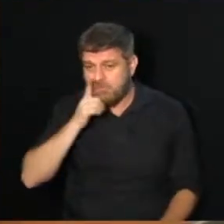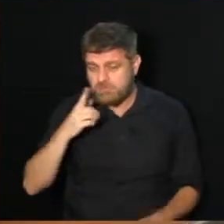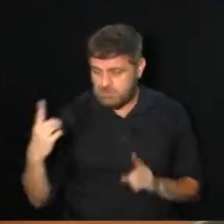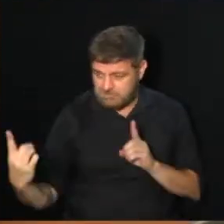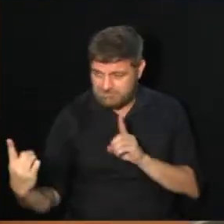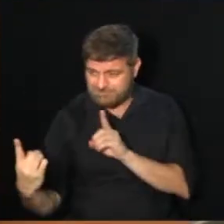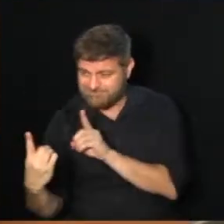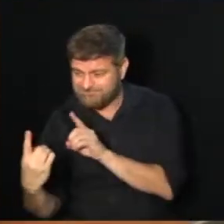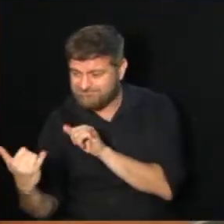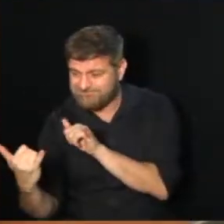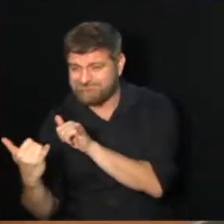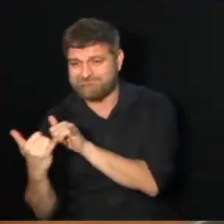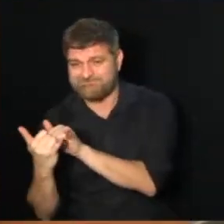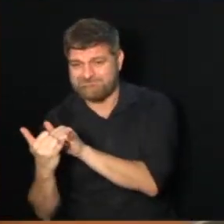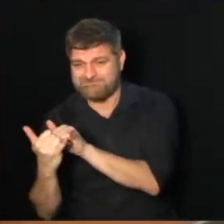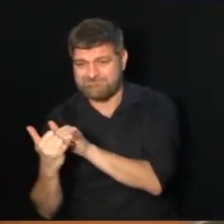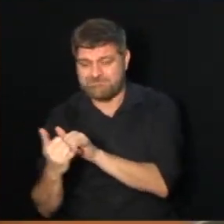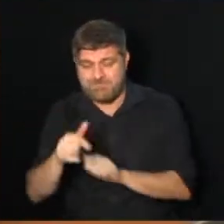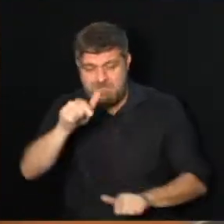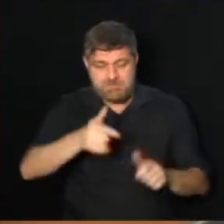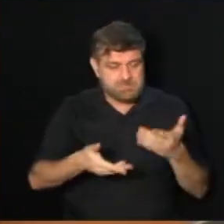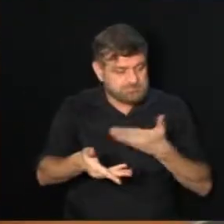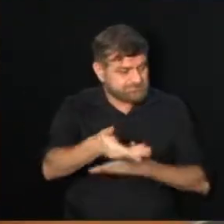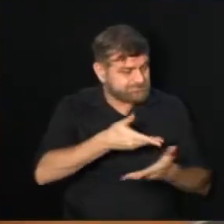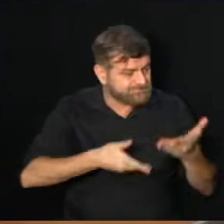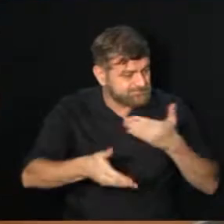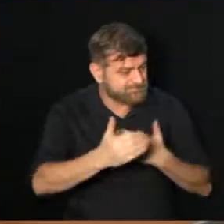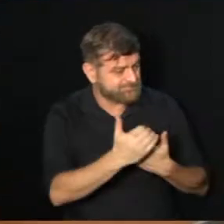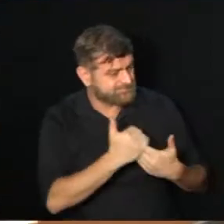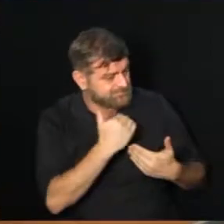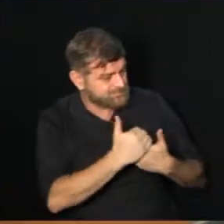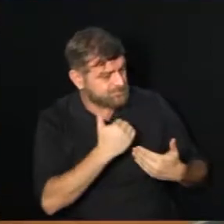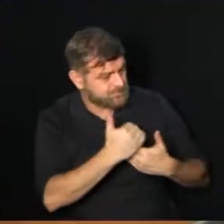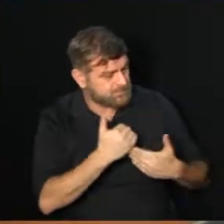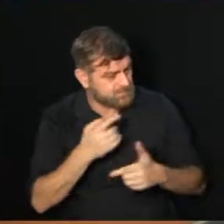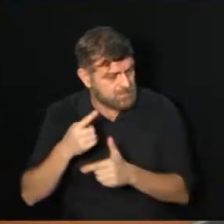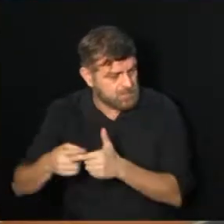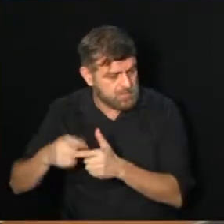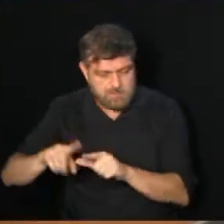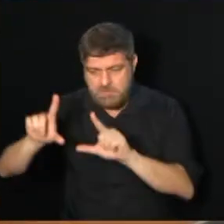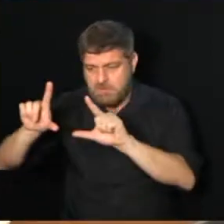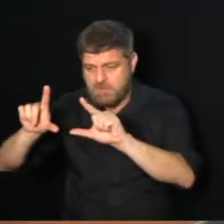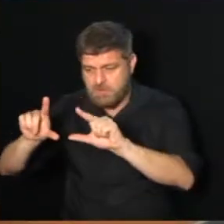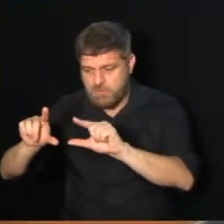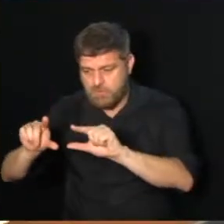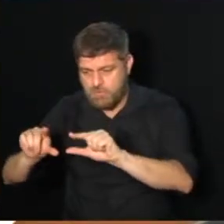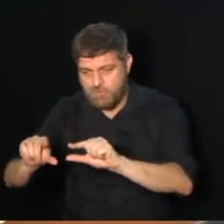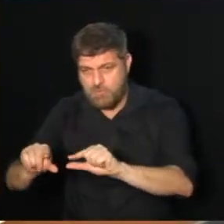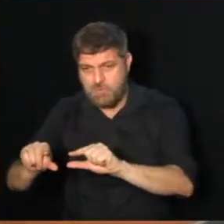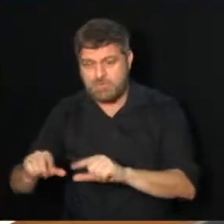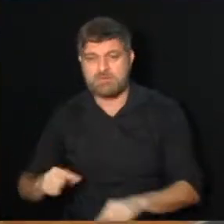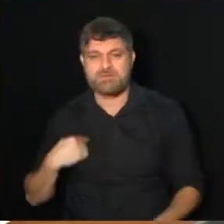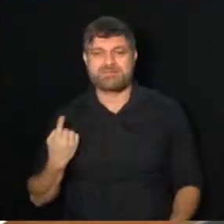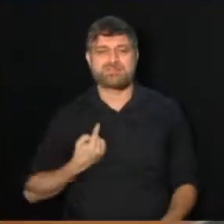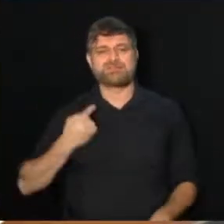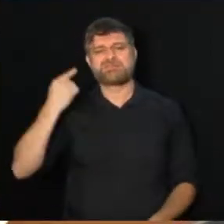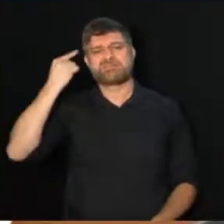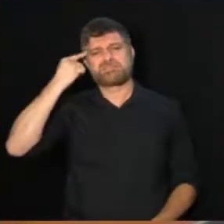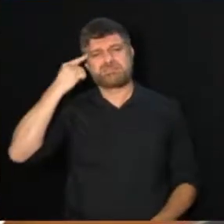num consenso com outras pessoas e solucionar aquela questão. Então, às vezes, a gente